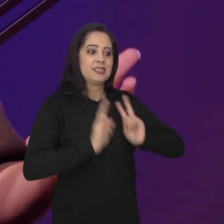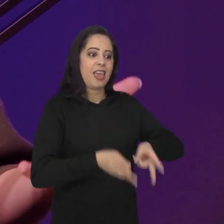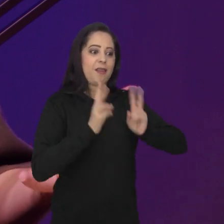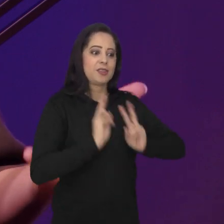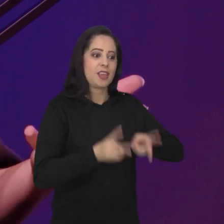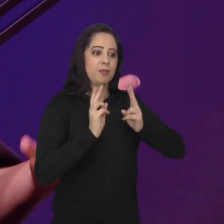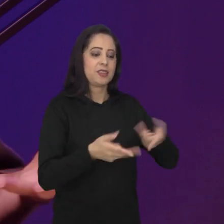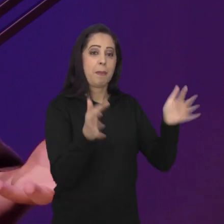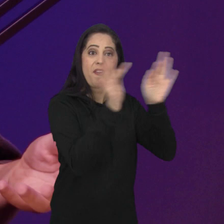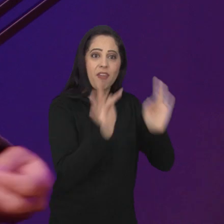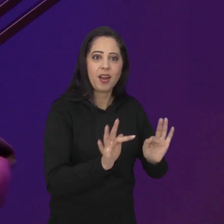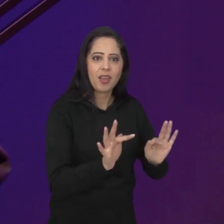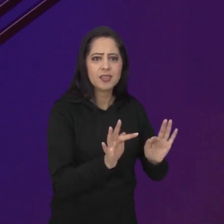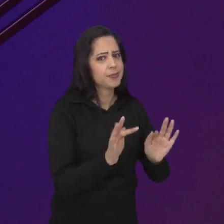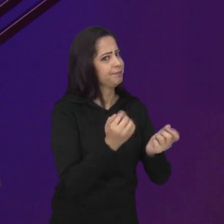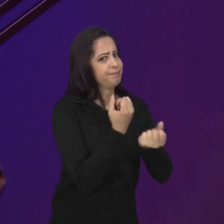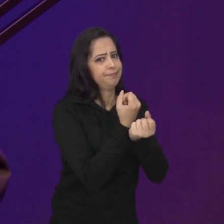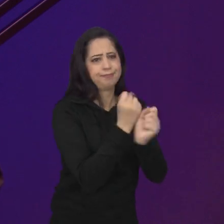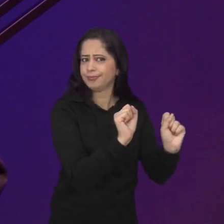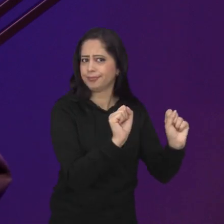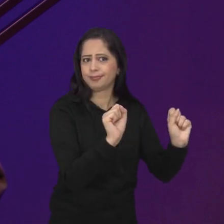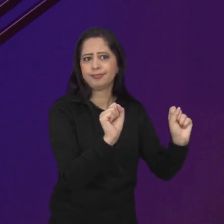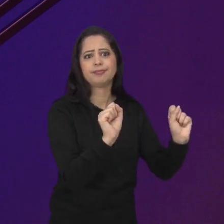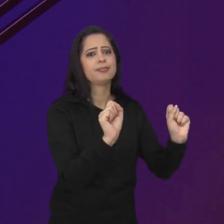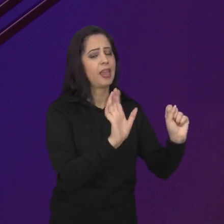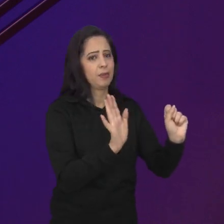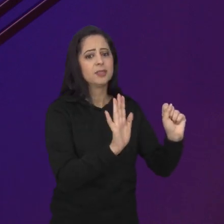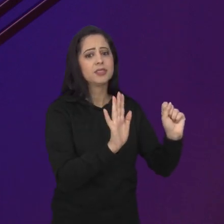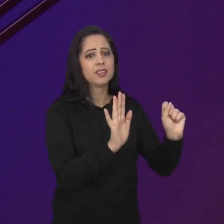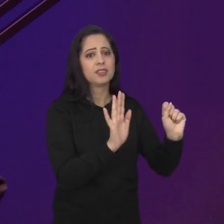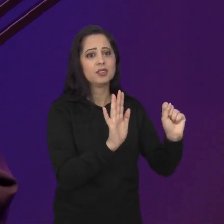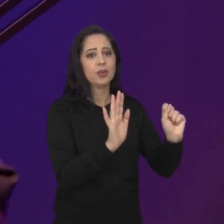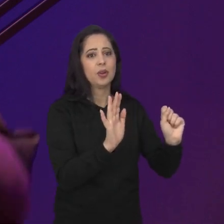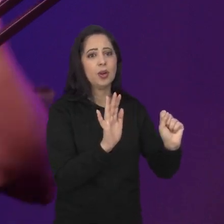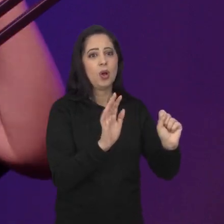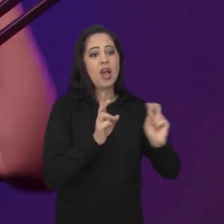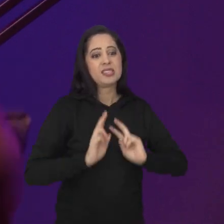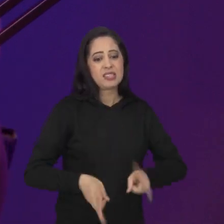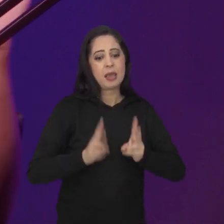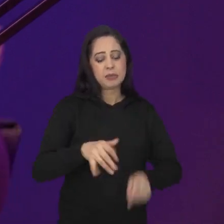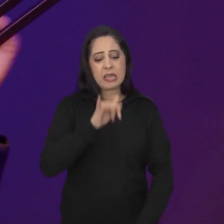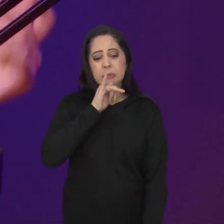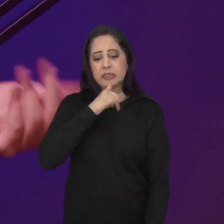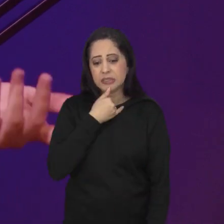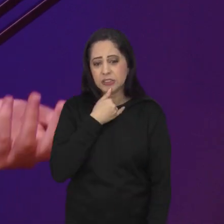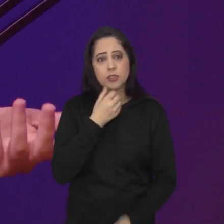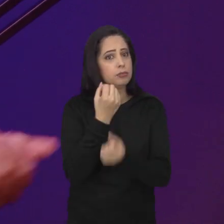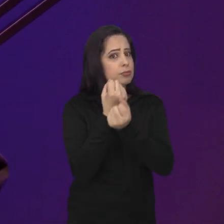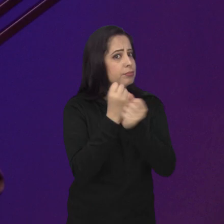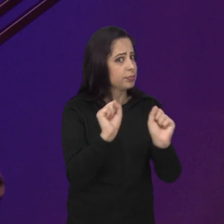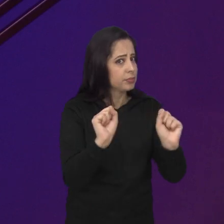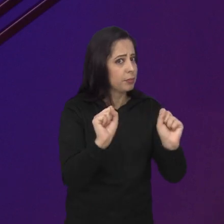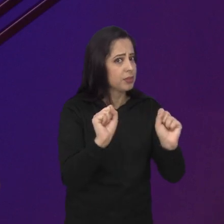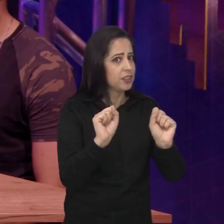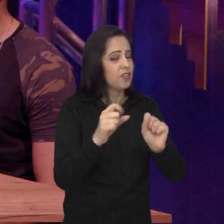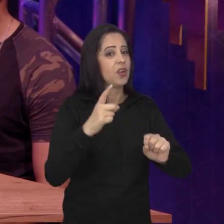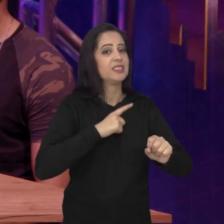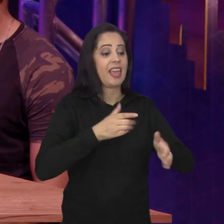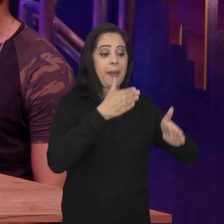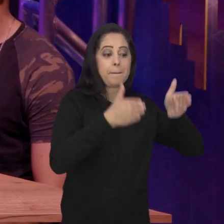momento feliz e radiante, na verdade a gente nunca está. A gente tem felicidades e tristezas, são picos, né, são